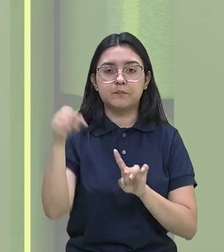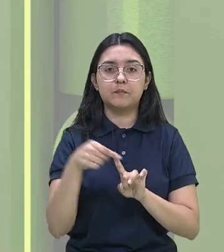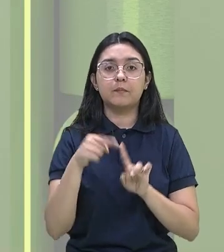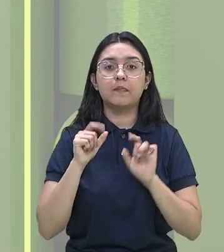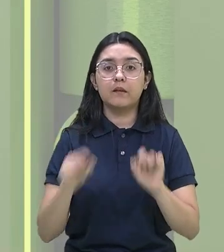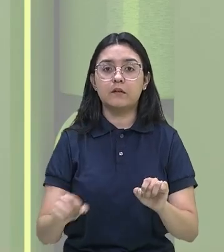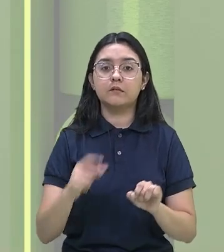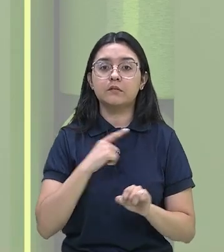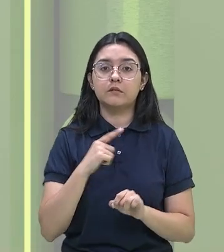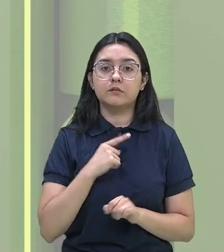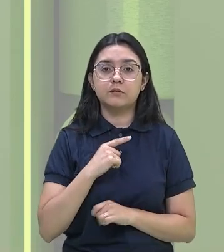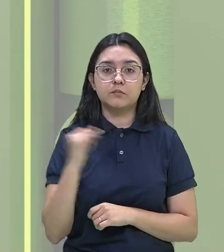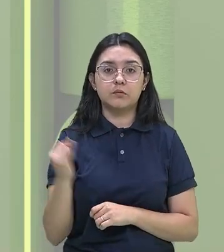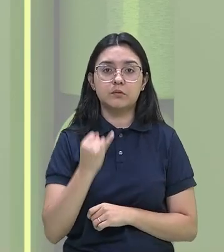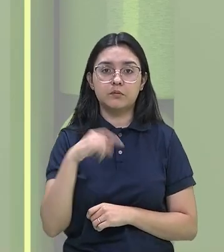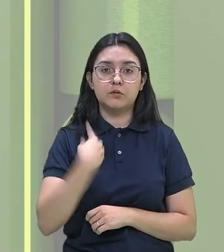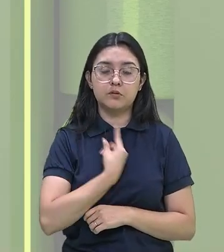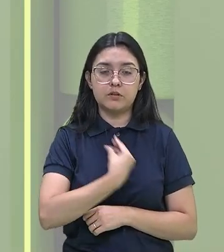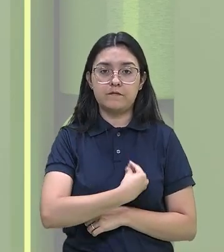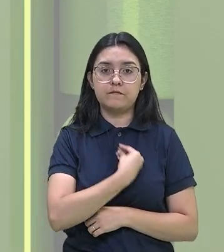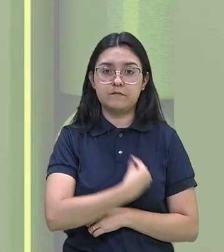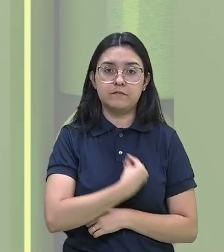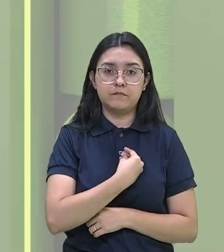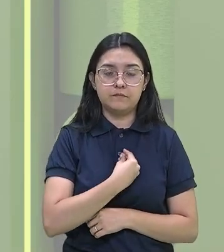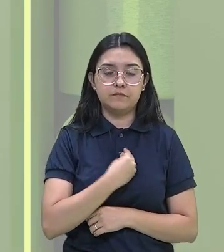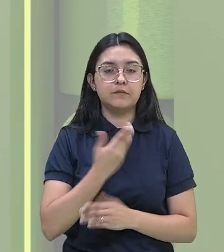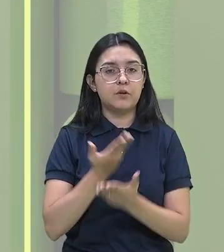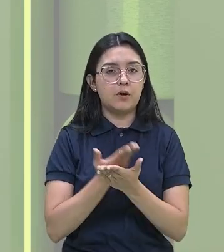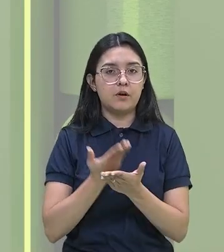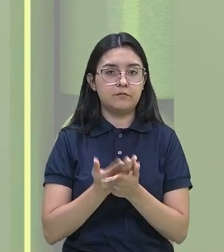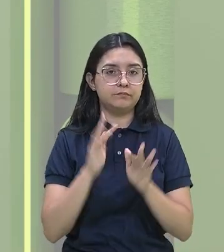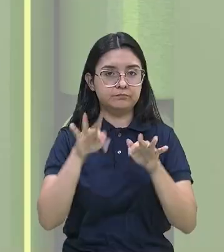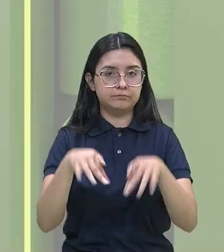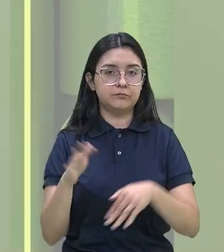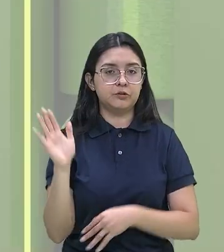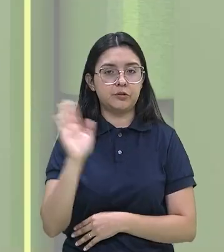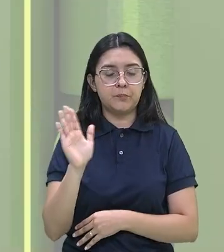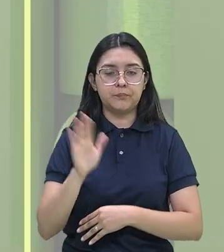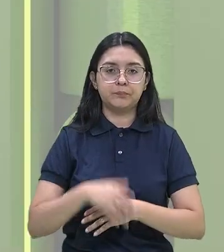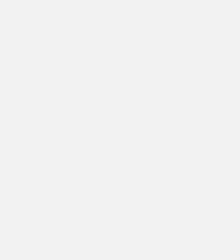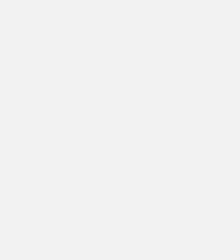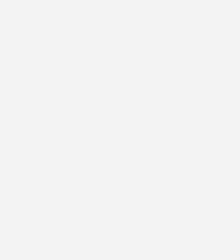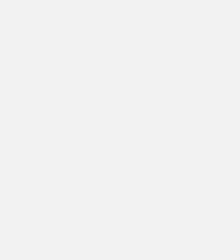funções que são vitais. Então, essa foi a nossa aula de hoje. Tchau!